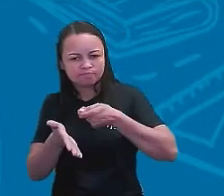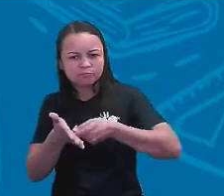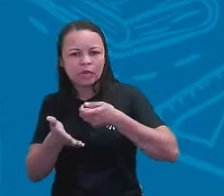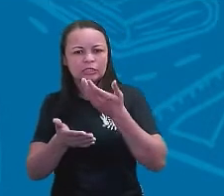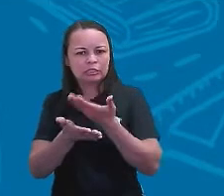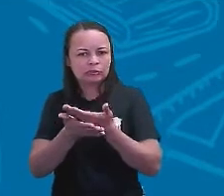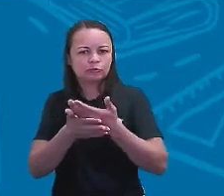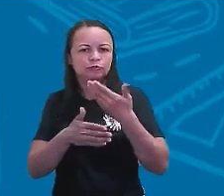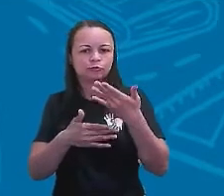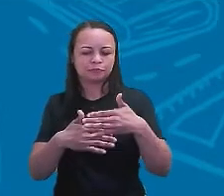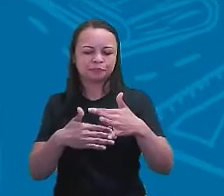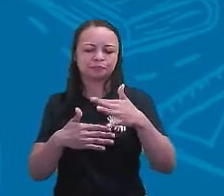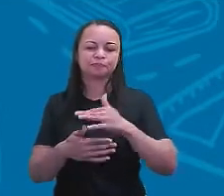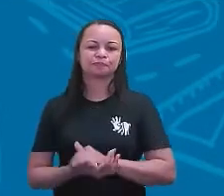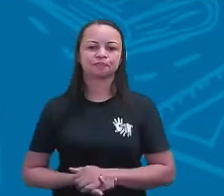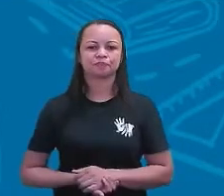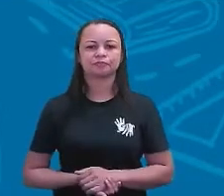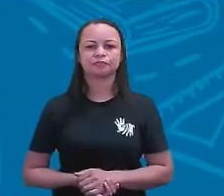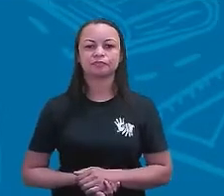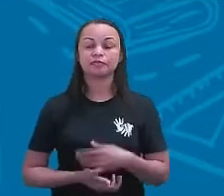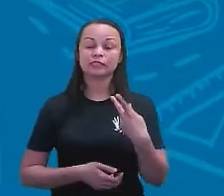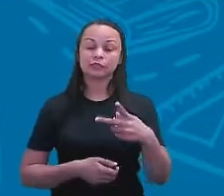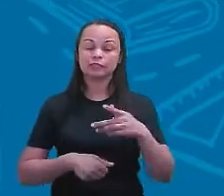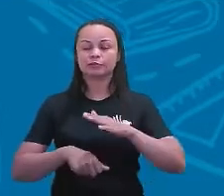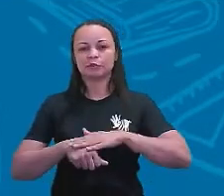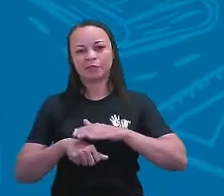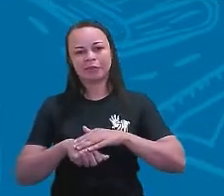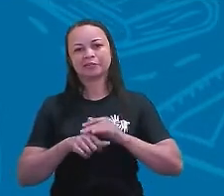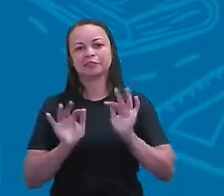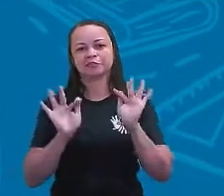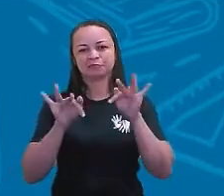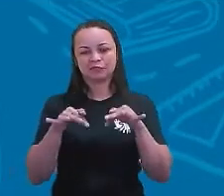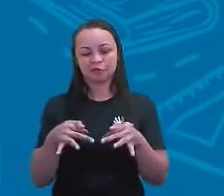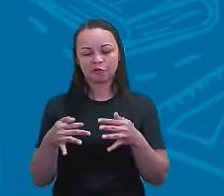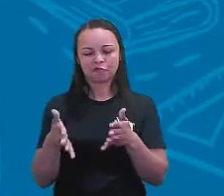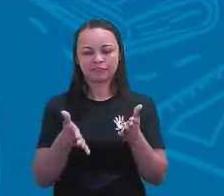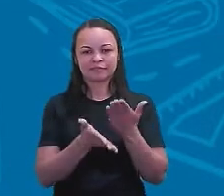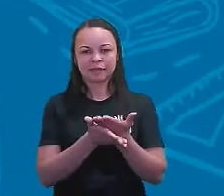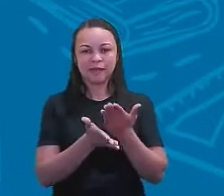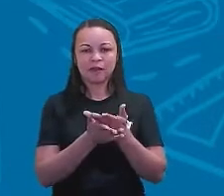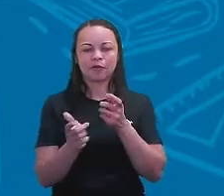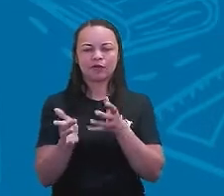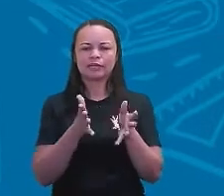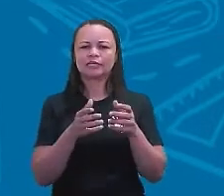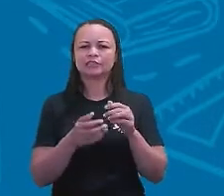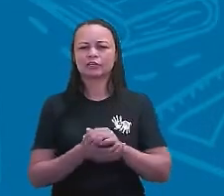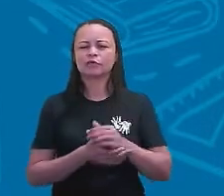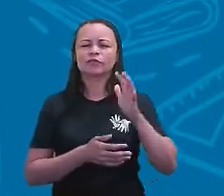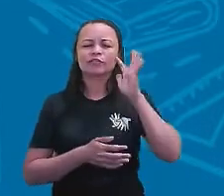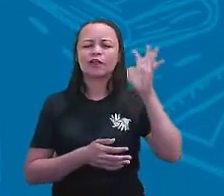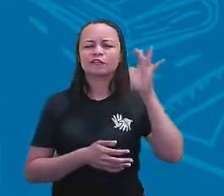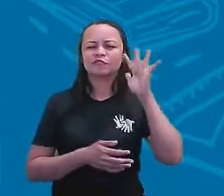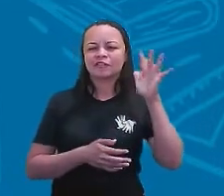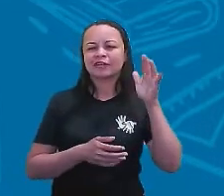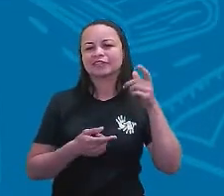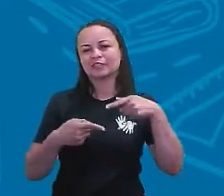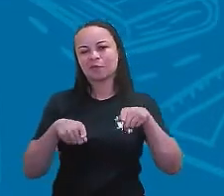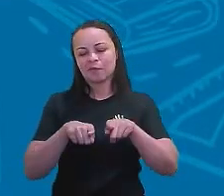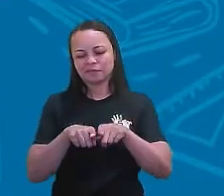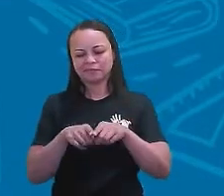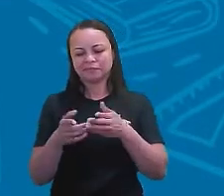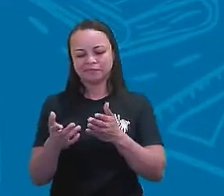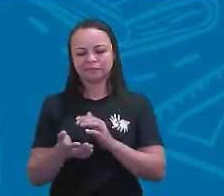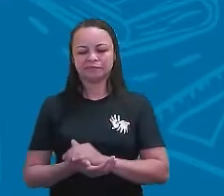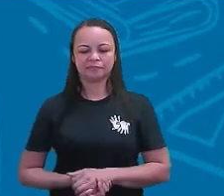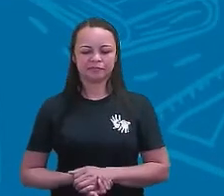certo? Bom, nesse momento a gente se despede. E a gente se despede exatamente fazendo o quê? Com uma reflection. A reflexão de hoje é